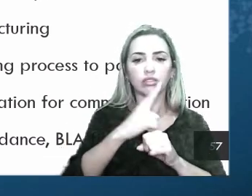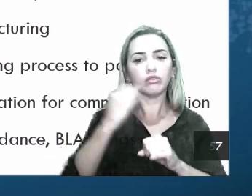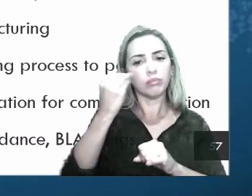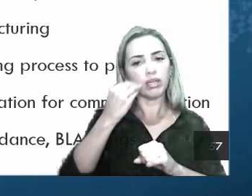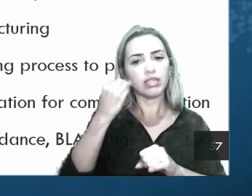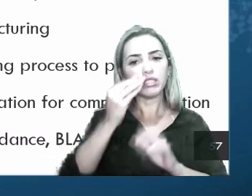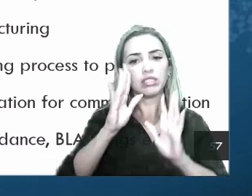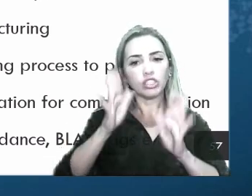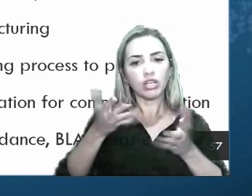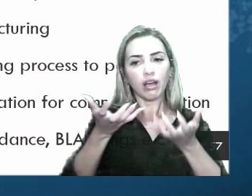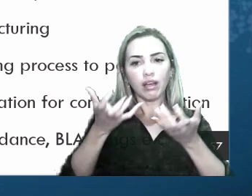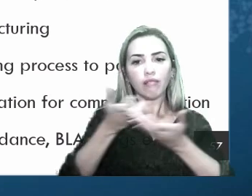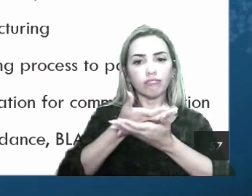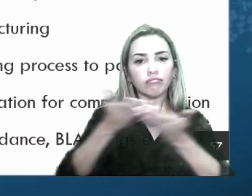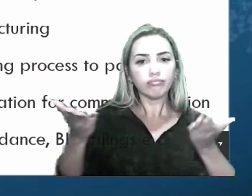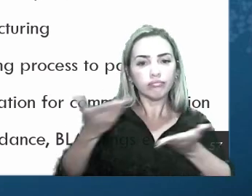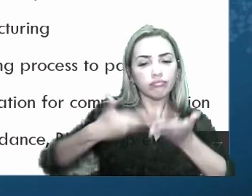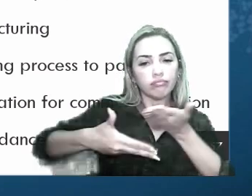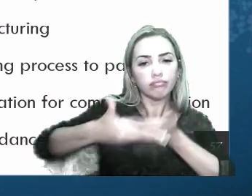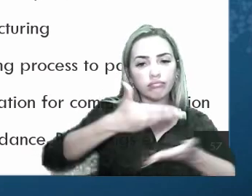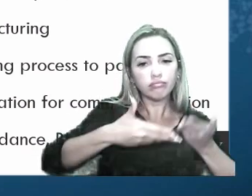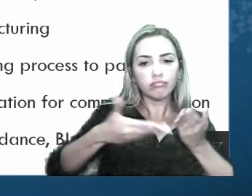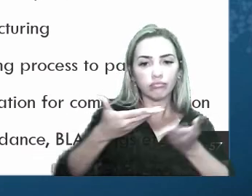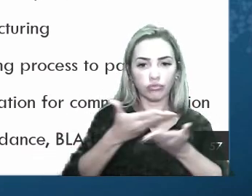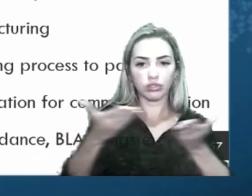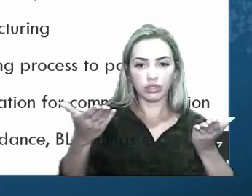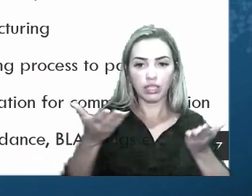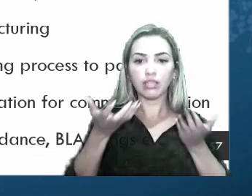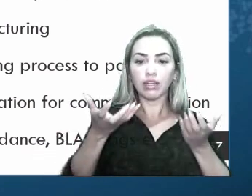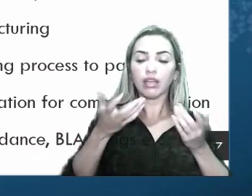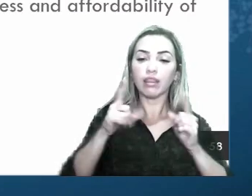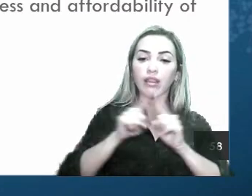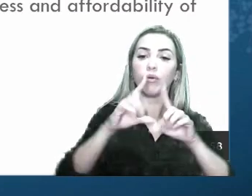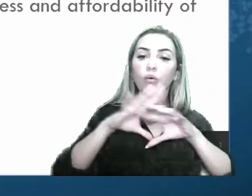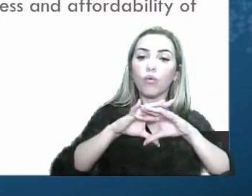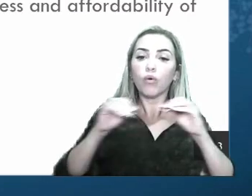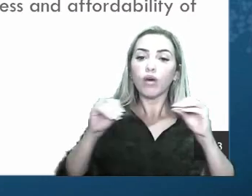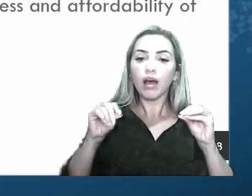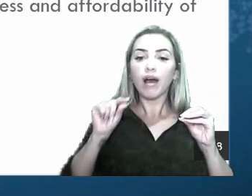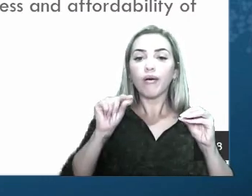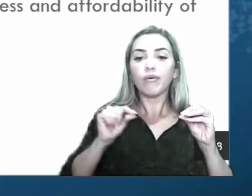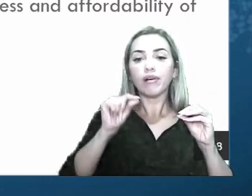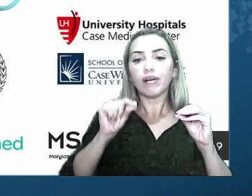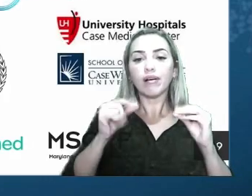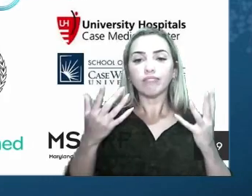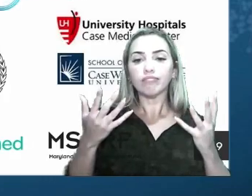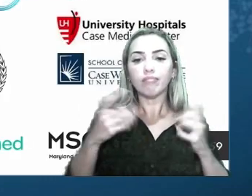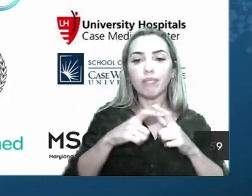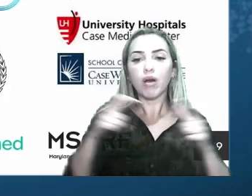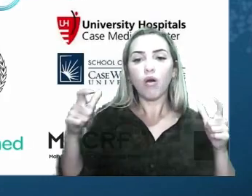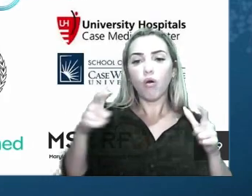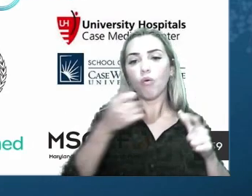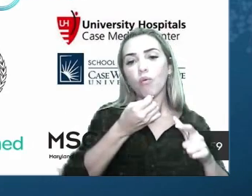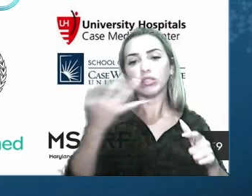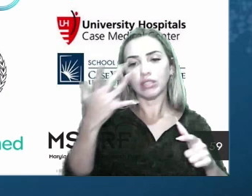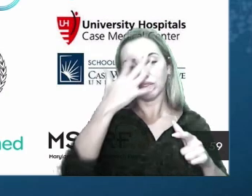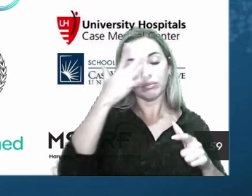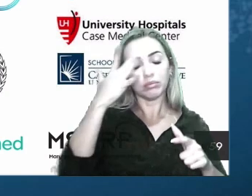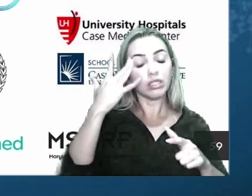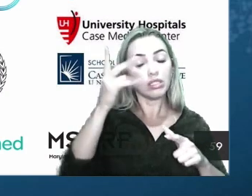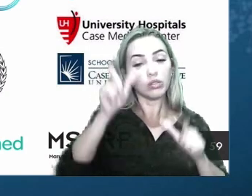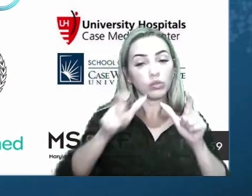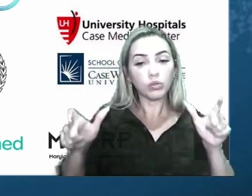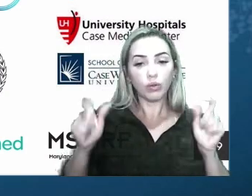experiência, queremos compartilhar essa experiência e queremos curar a maior quantidade de pacientes